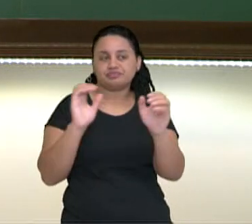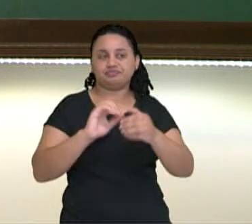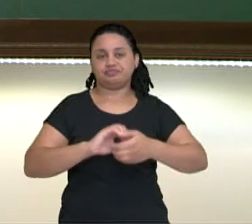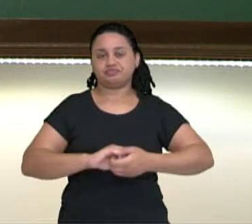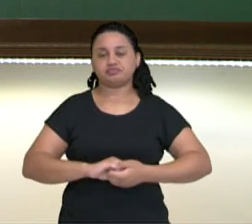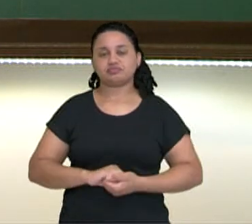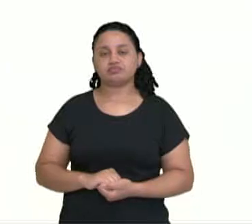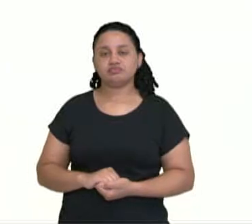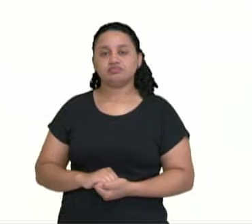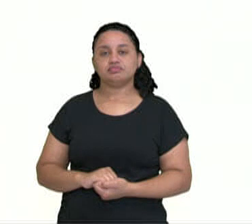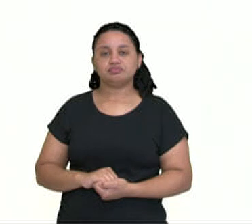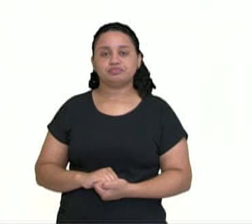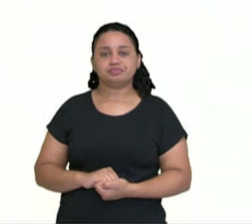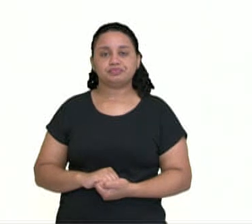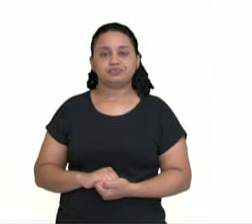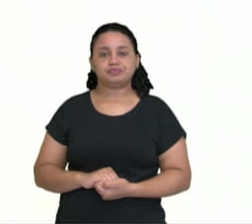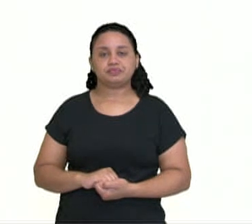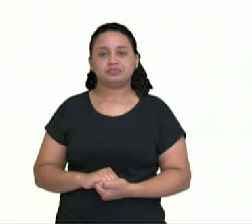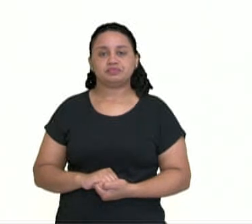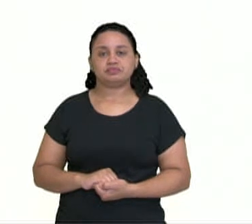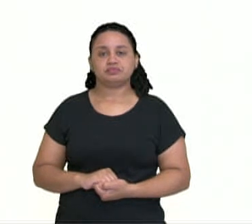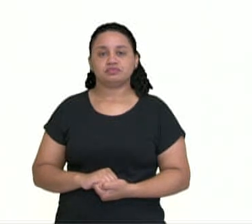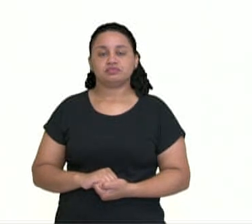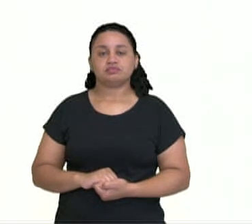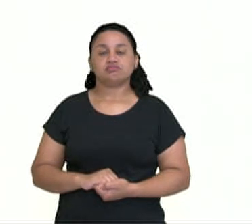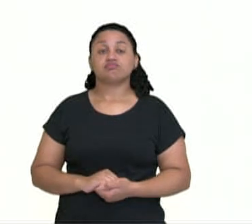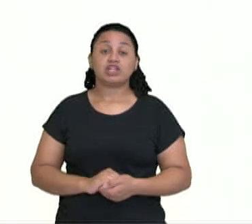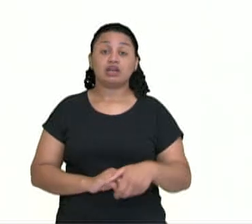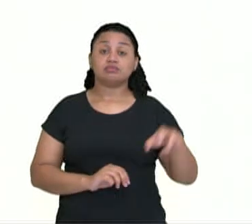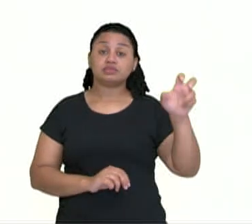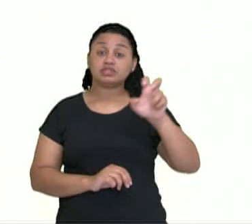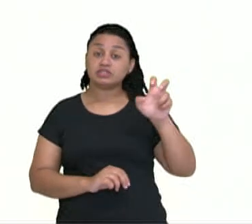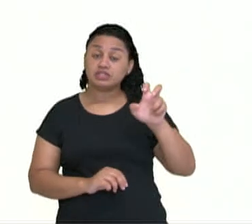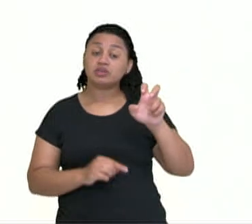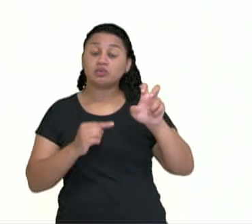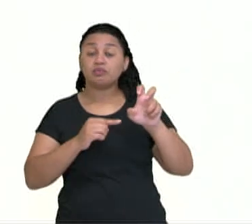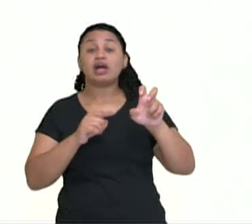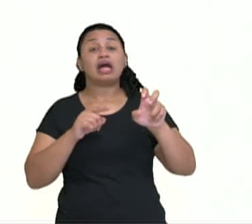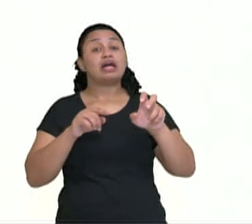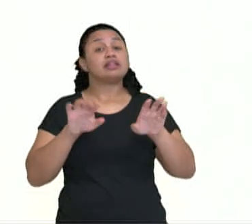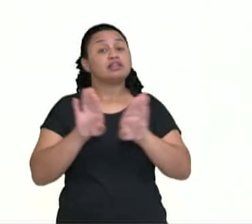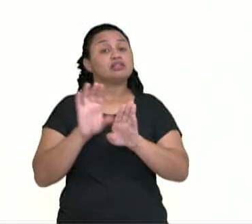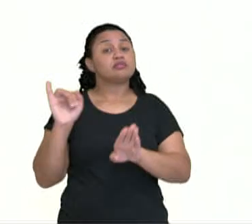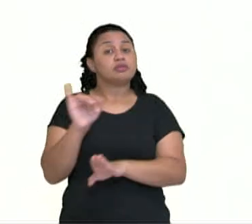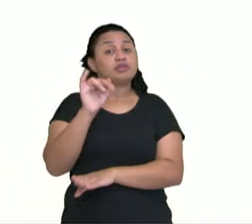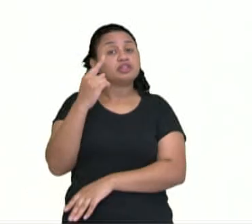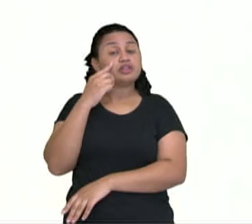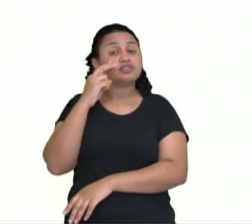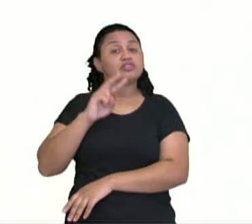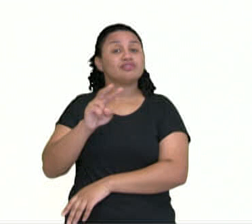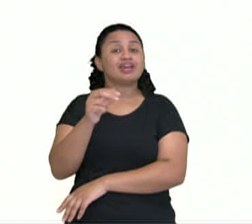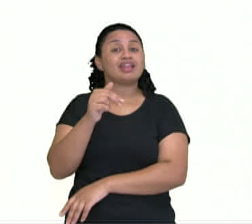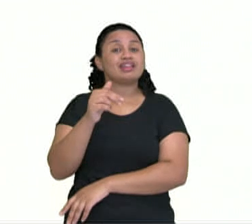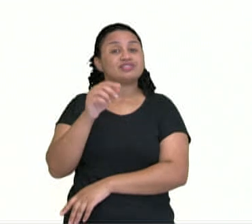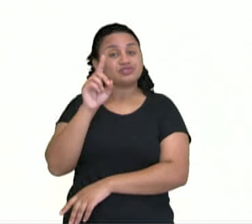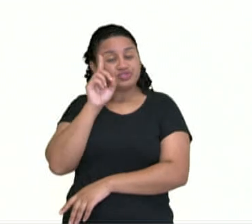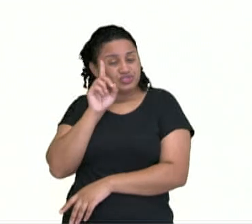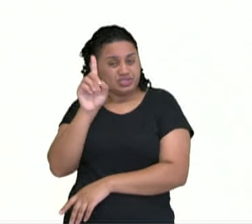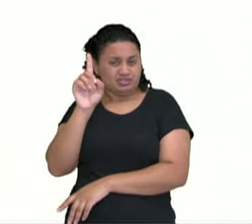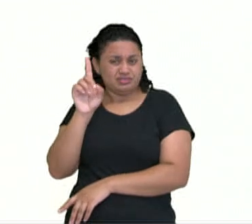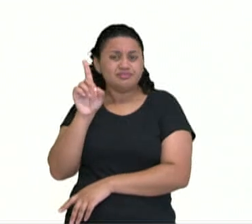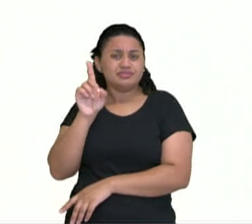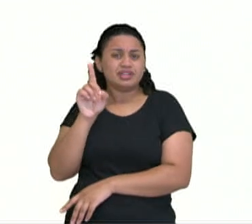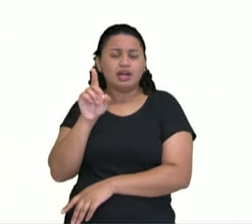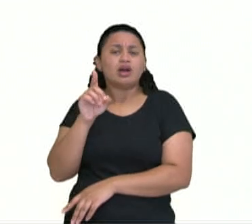lot. Check if it is a current one. A data também é muito importante. Muitas vezes veicula aí na